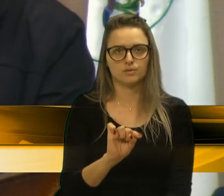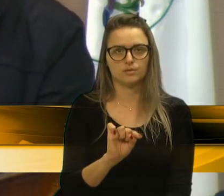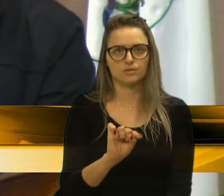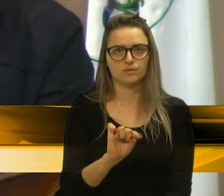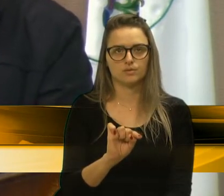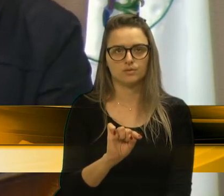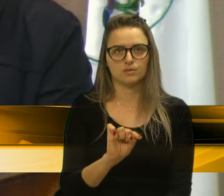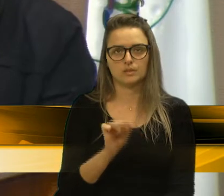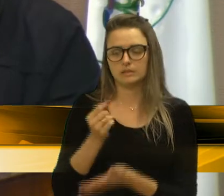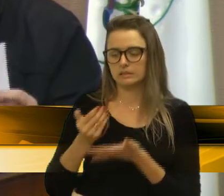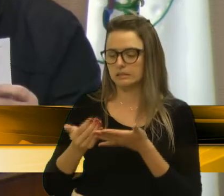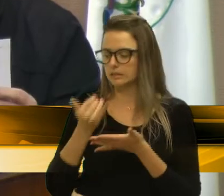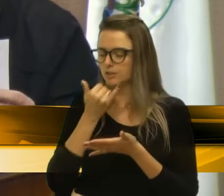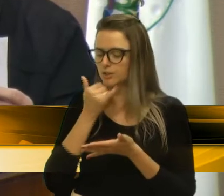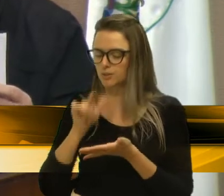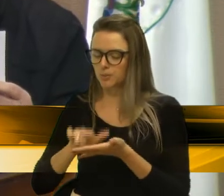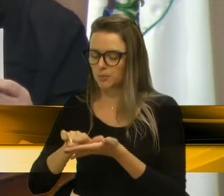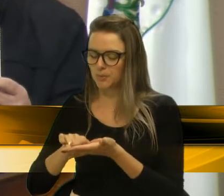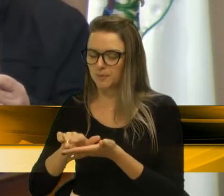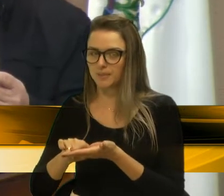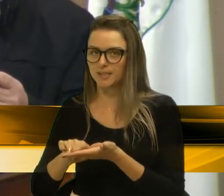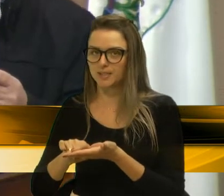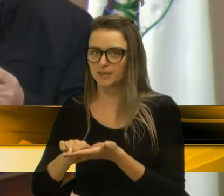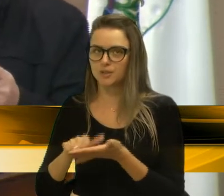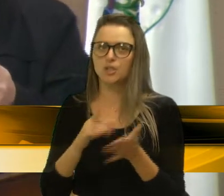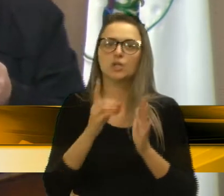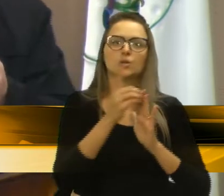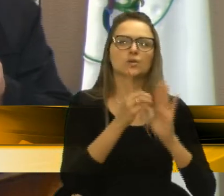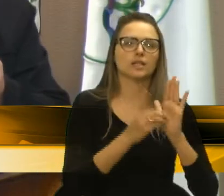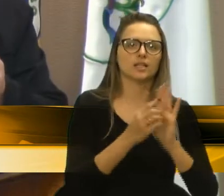me perdi aqui, mas está por aqui, o decreto